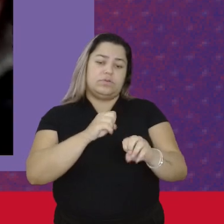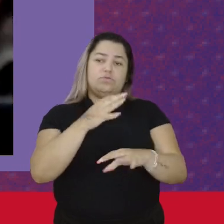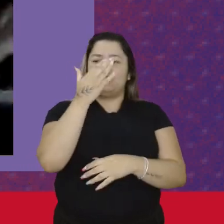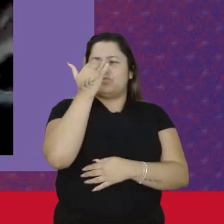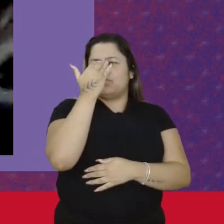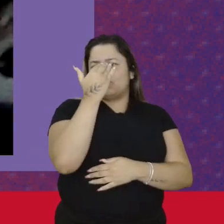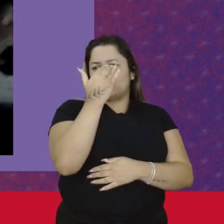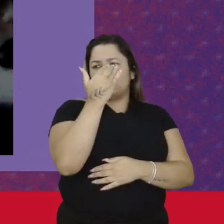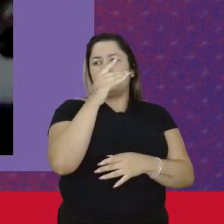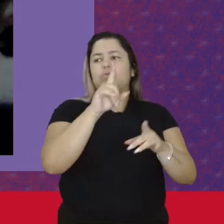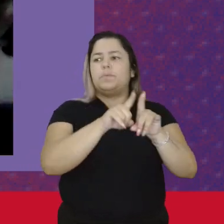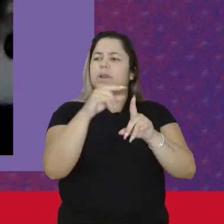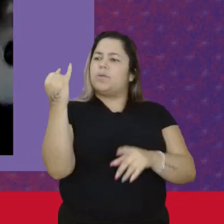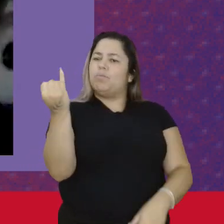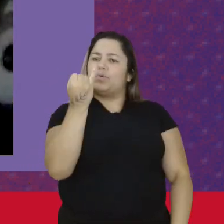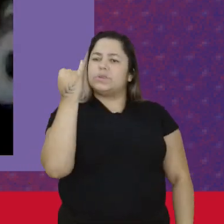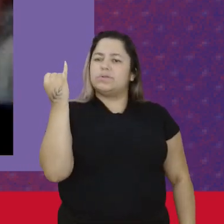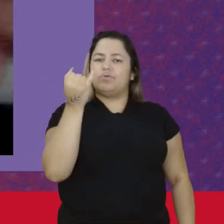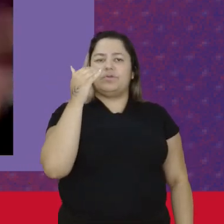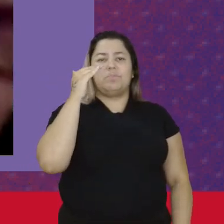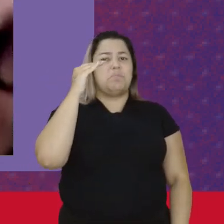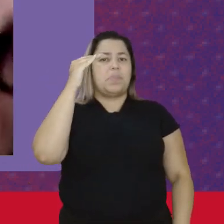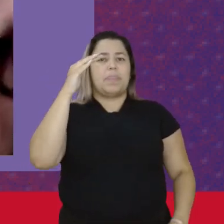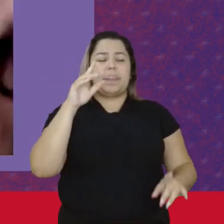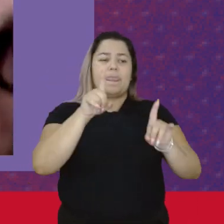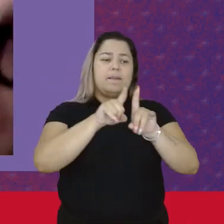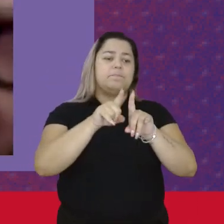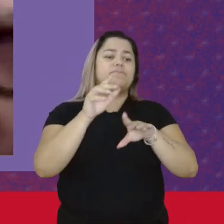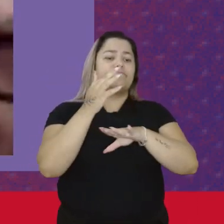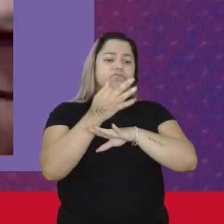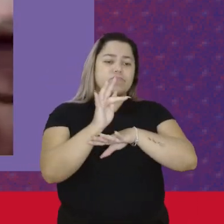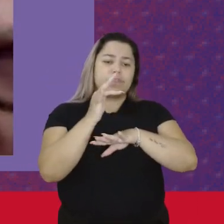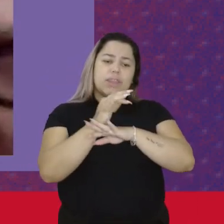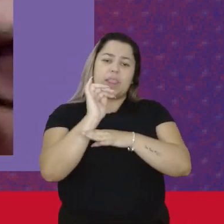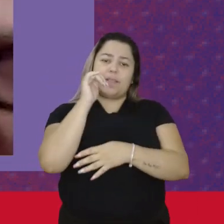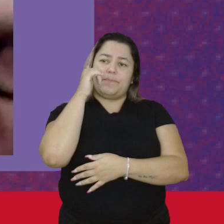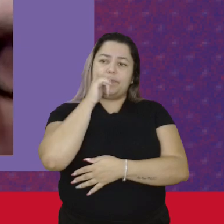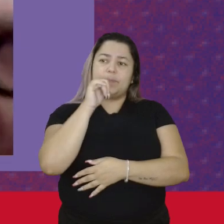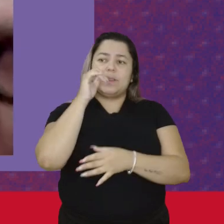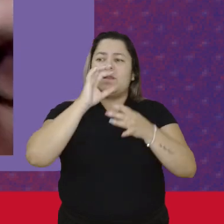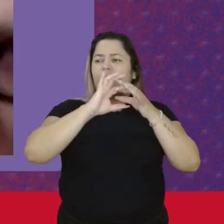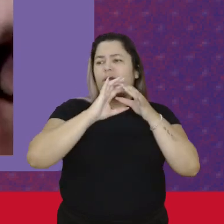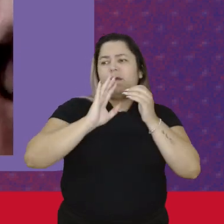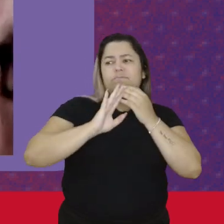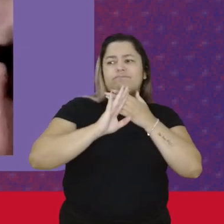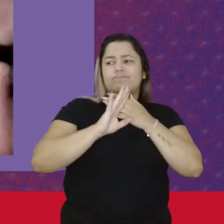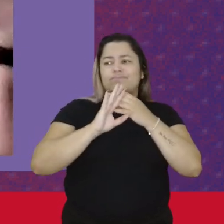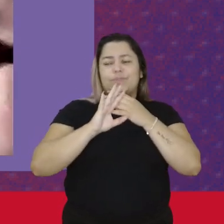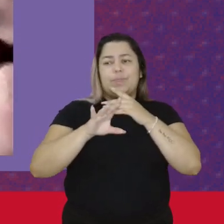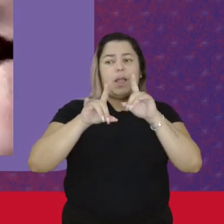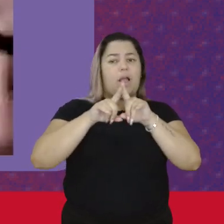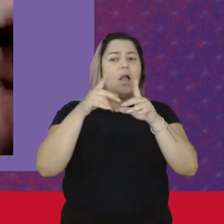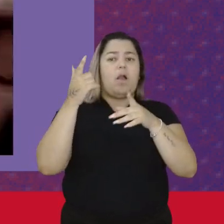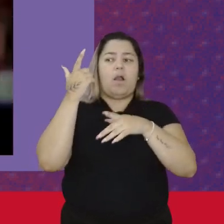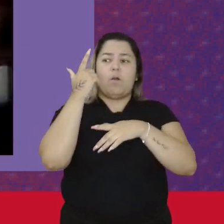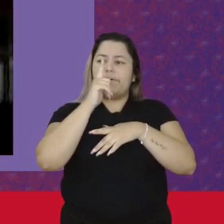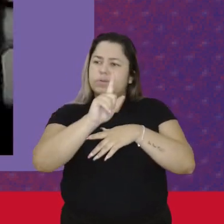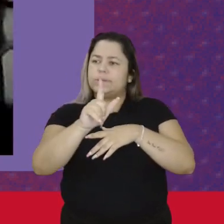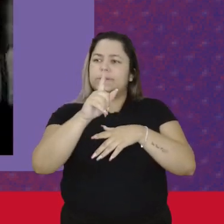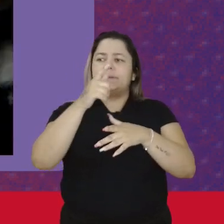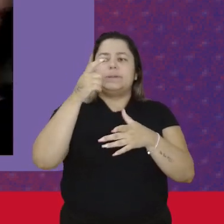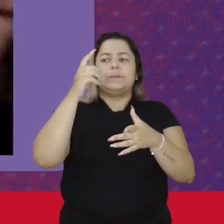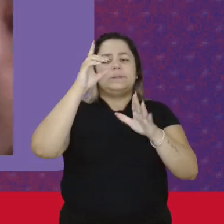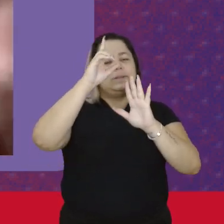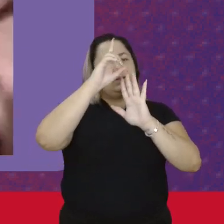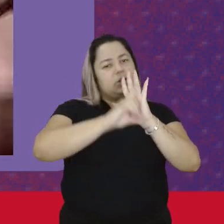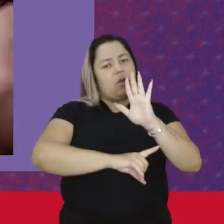ciências era fundamental para a formação das mulheres e se livrar na conquista dos seus direitos, né? Então,